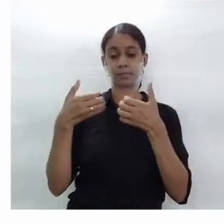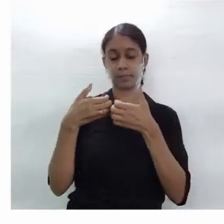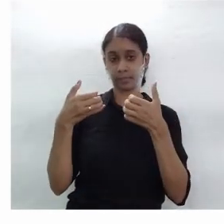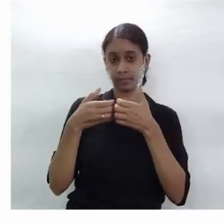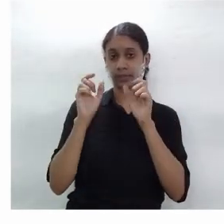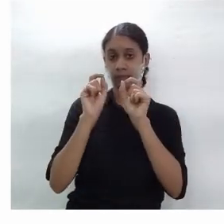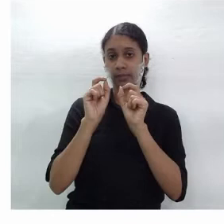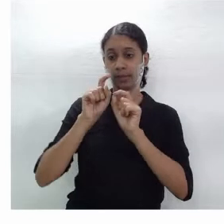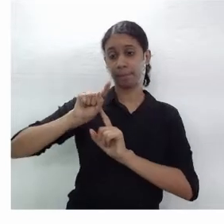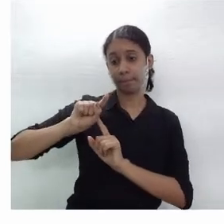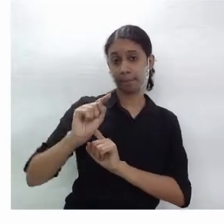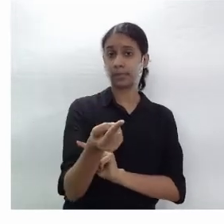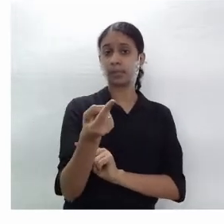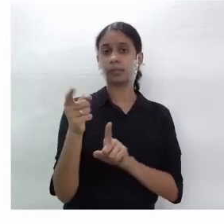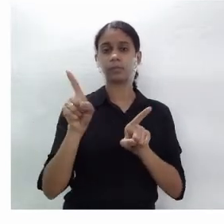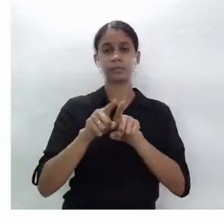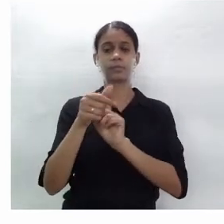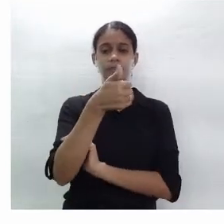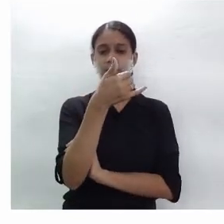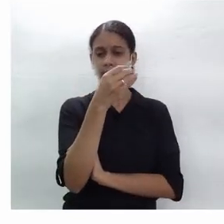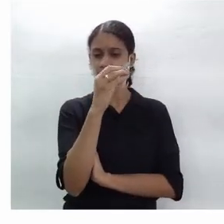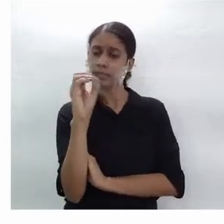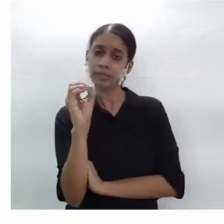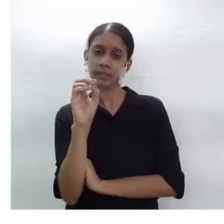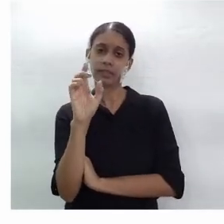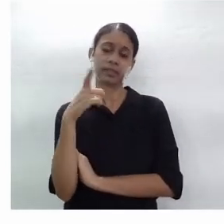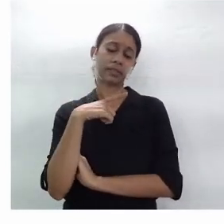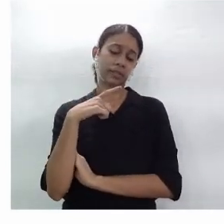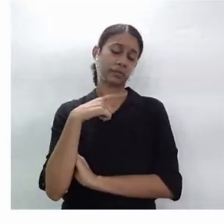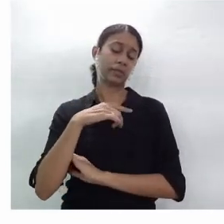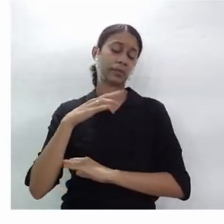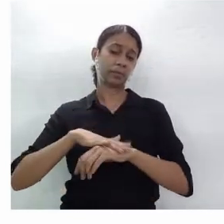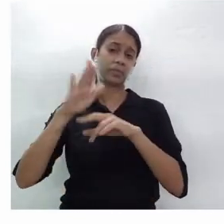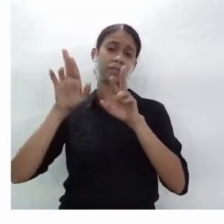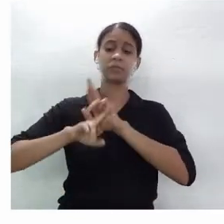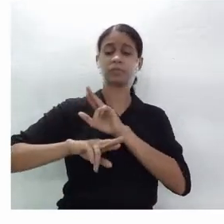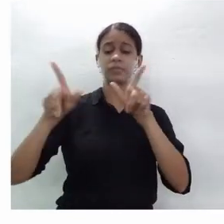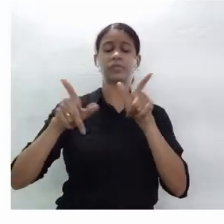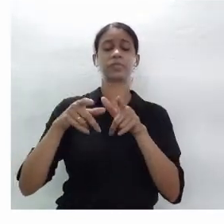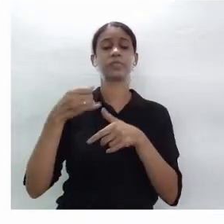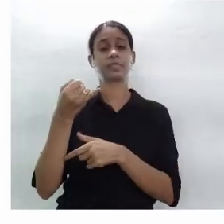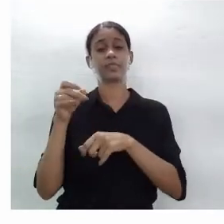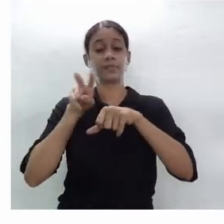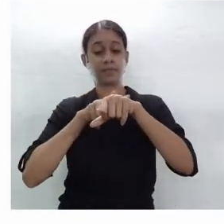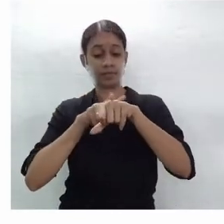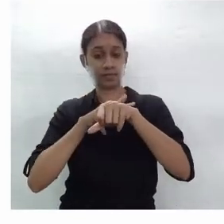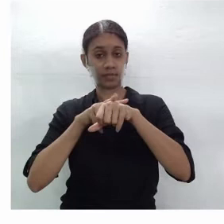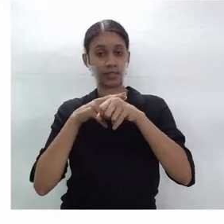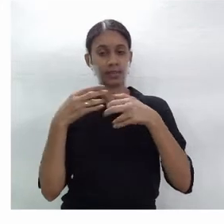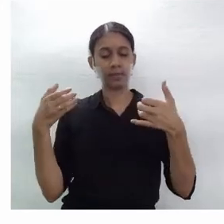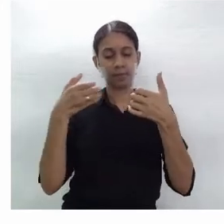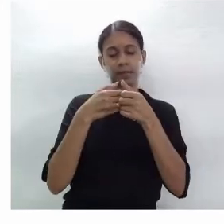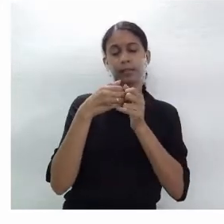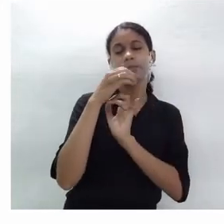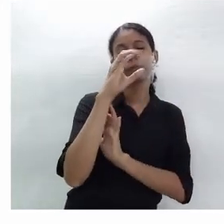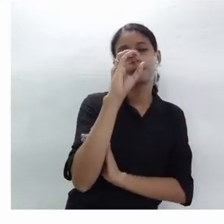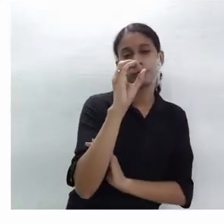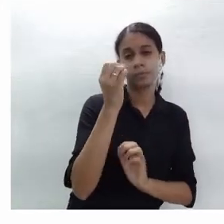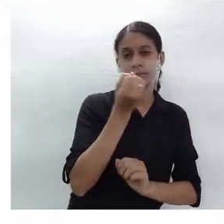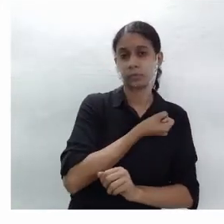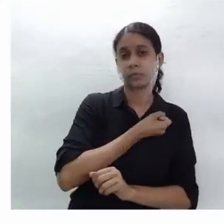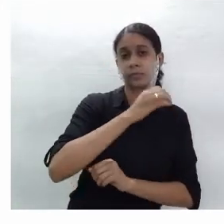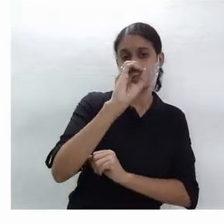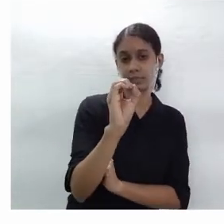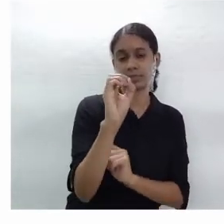né, de 100 no caso ali, então ele reflete mais desigualdade. E quanto mais verde, é próximo de 0, menor